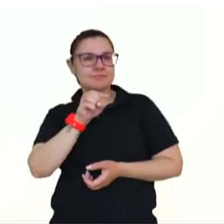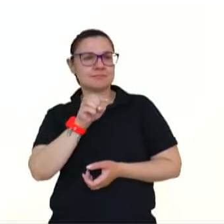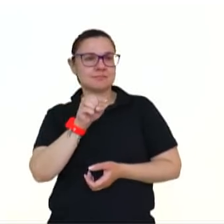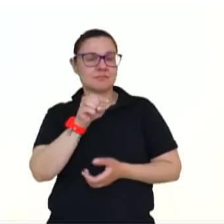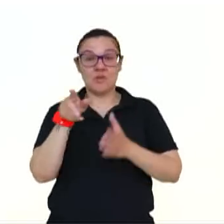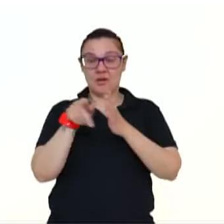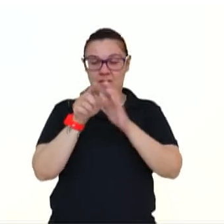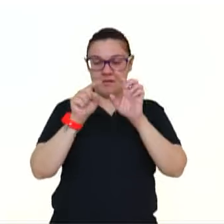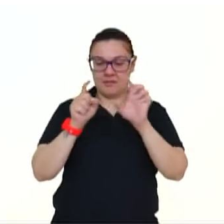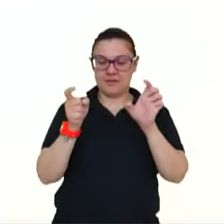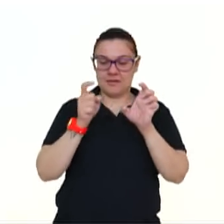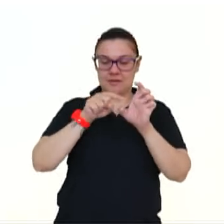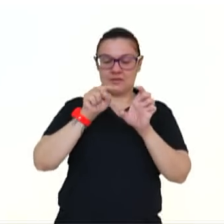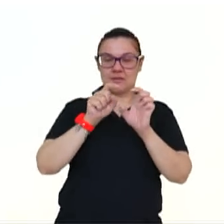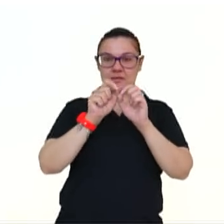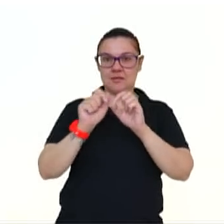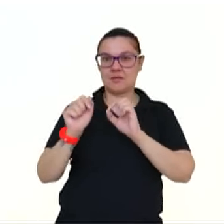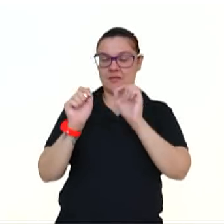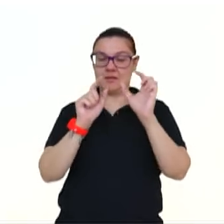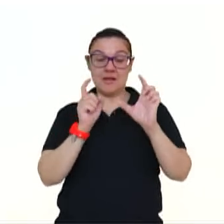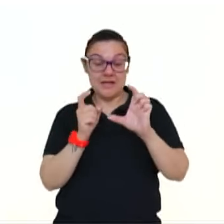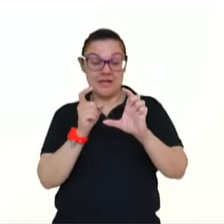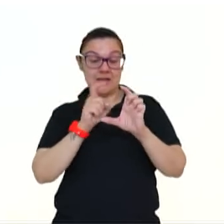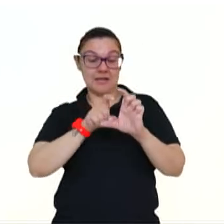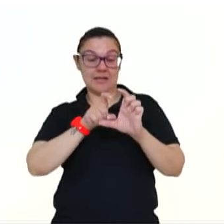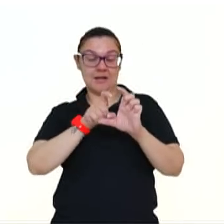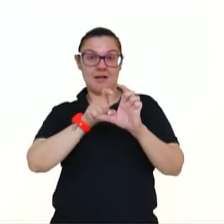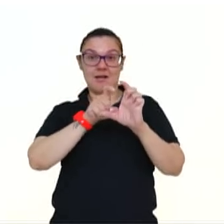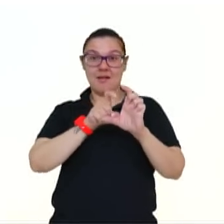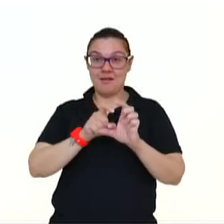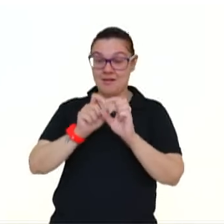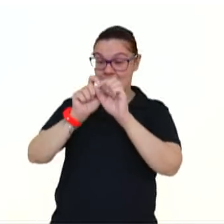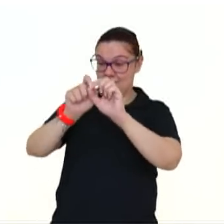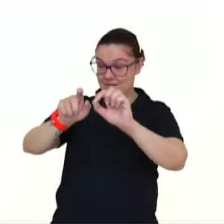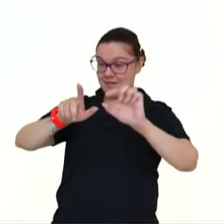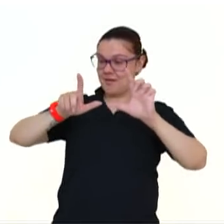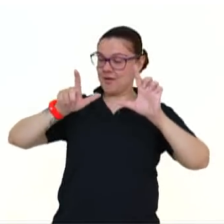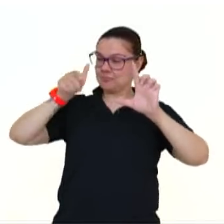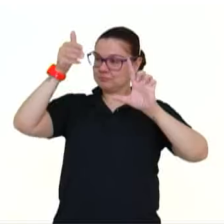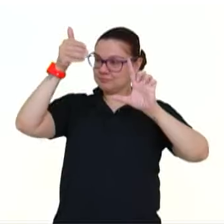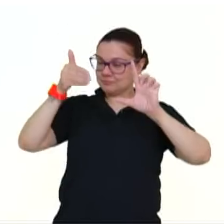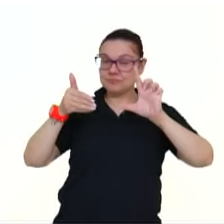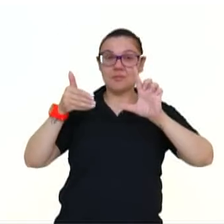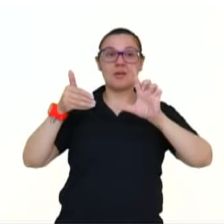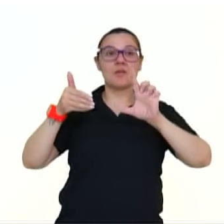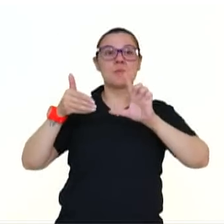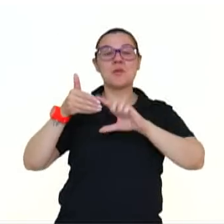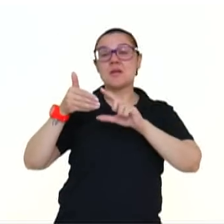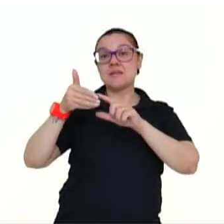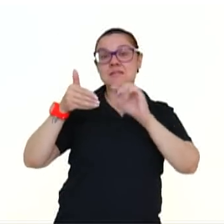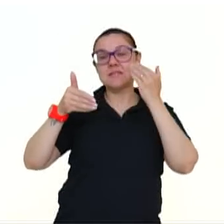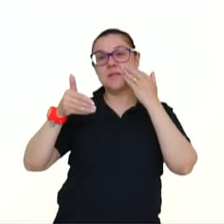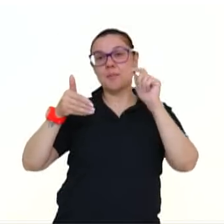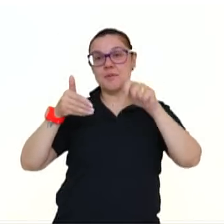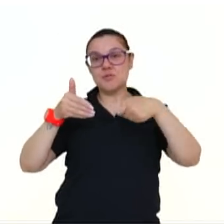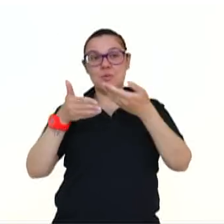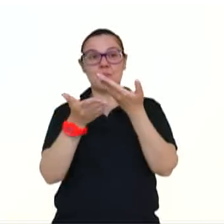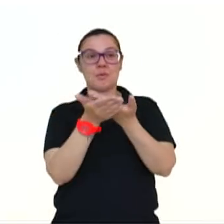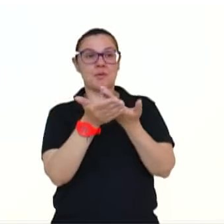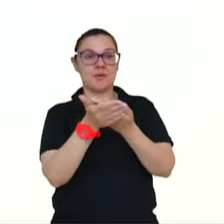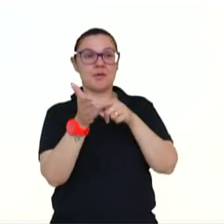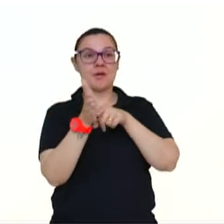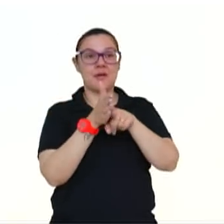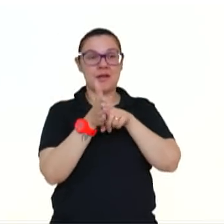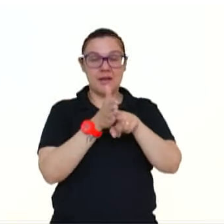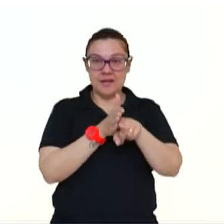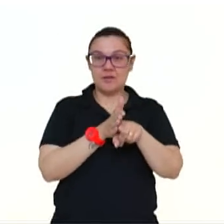assim no texto, vem o hiperlink e vem aqui o link. Se você quer saber sobre estudo